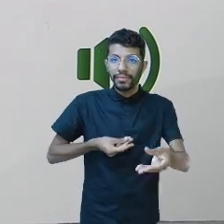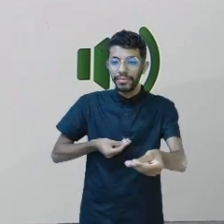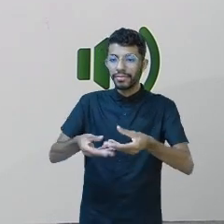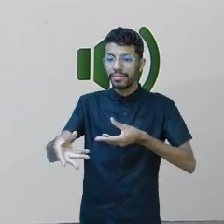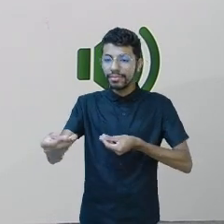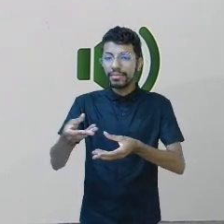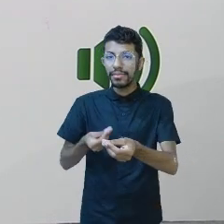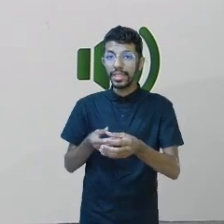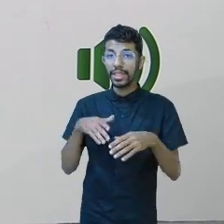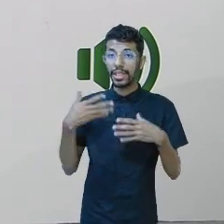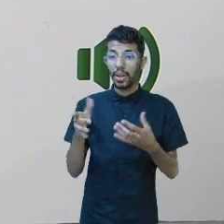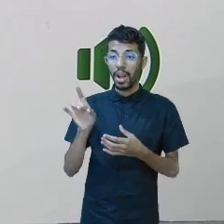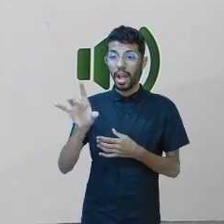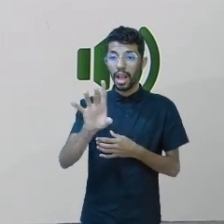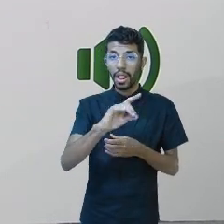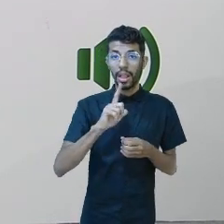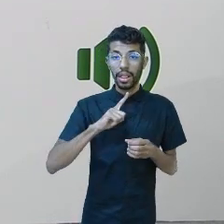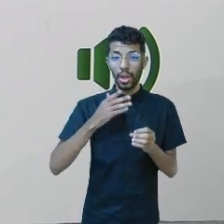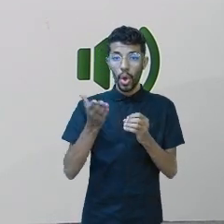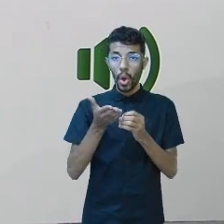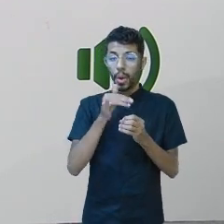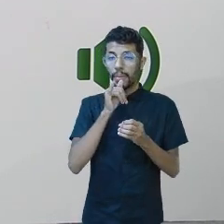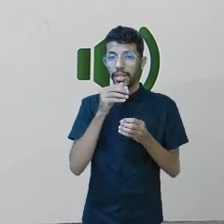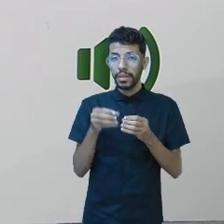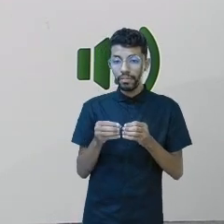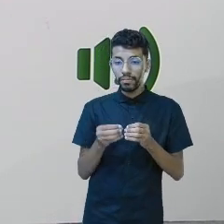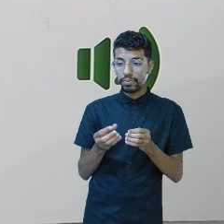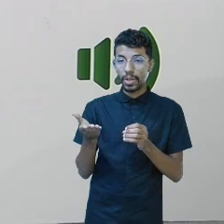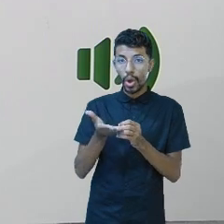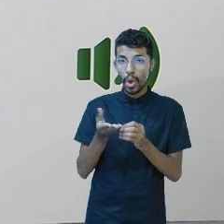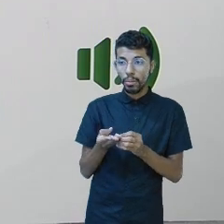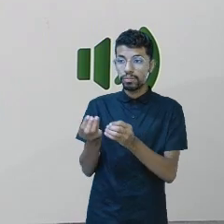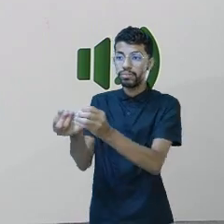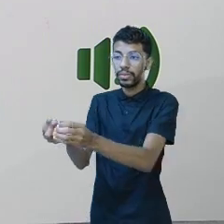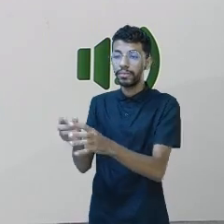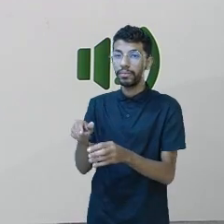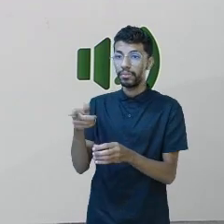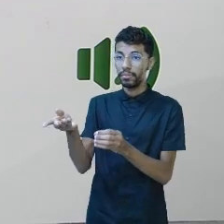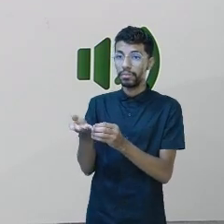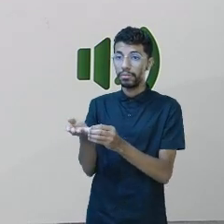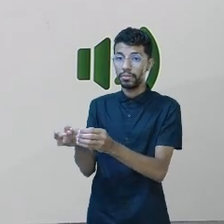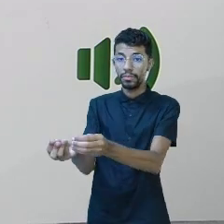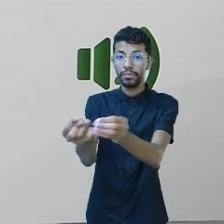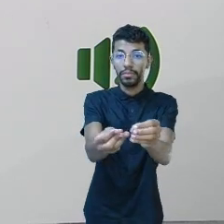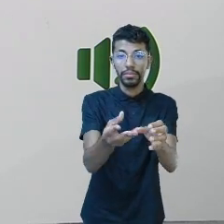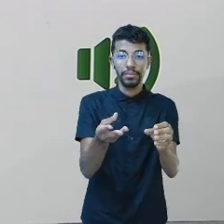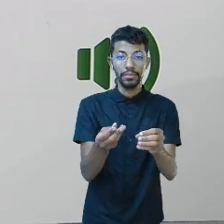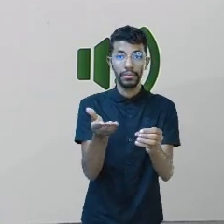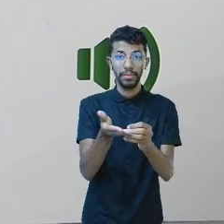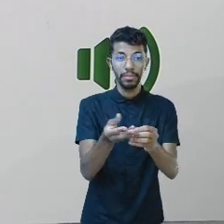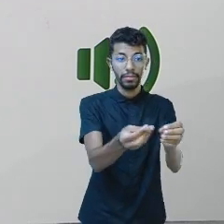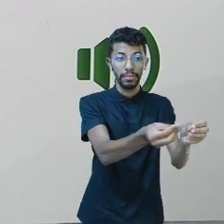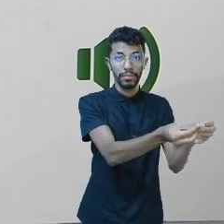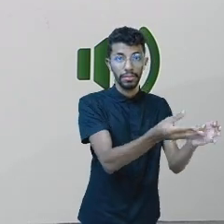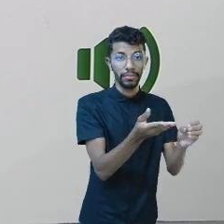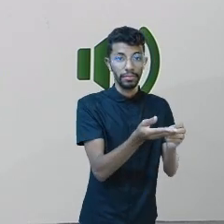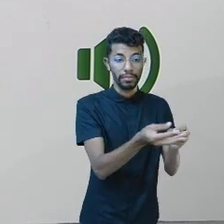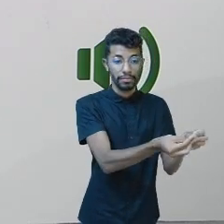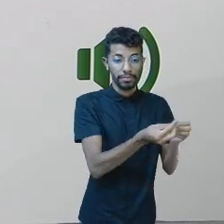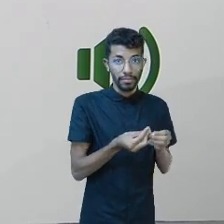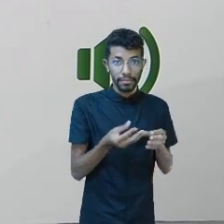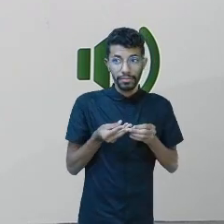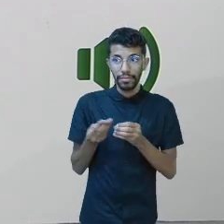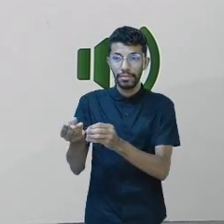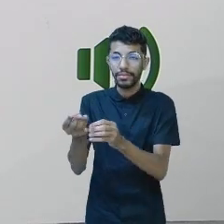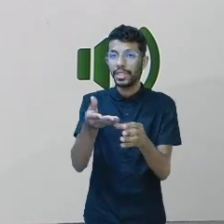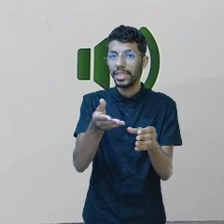seu copo, você passa para o outro passa para o outro, e vai. Quanto mais gente tiver, mais legal fica a brincadeira. E você vai sempre